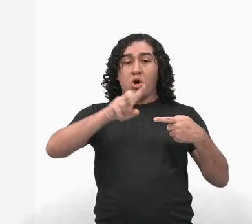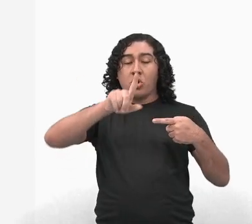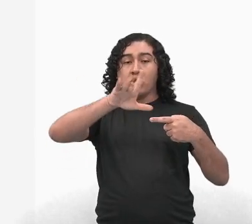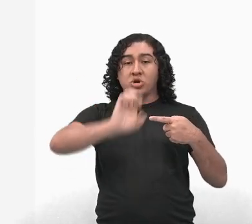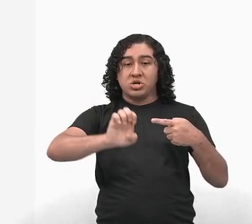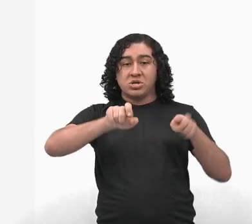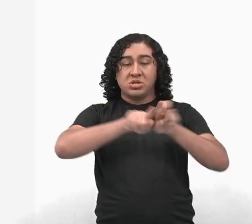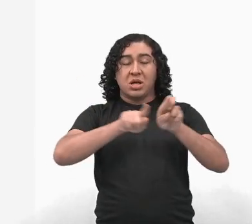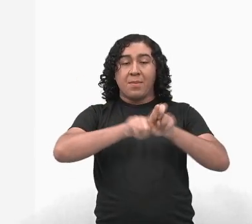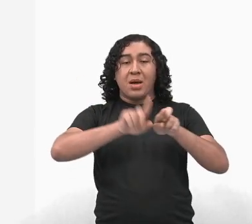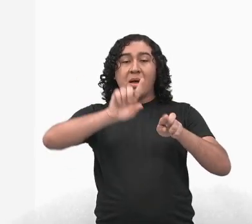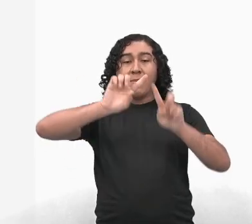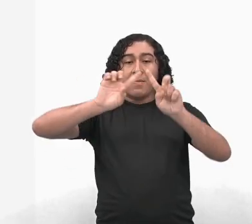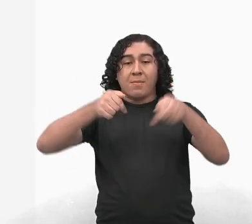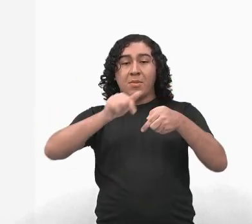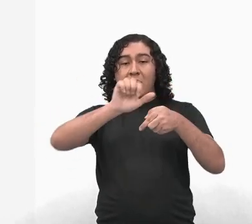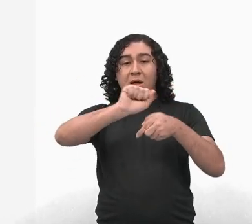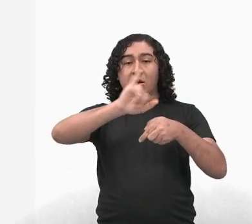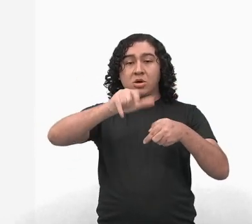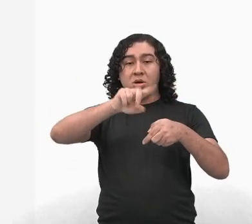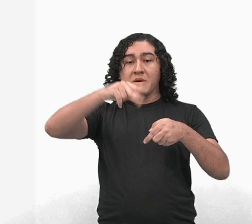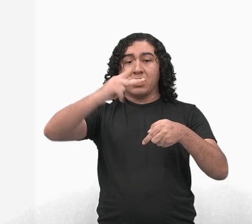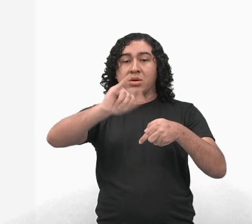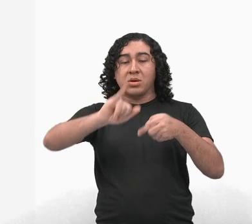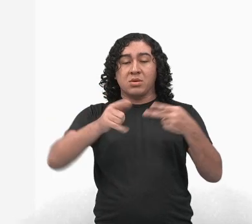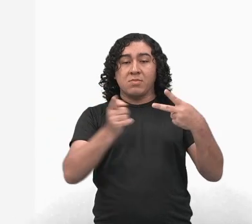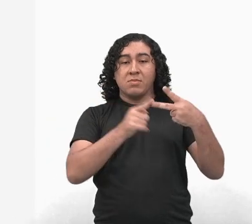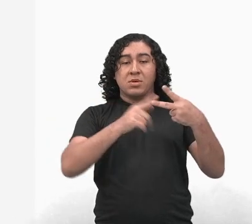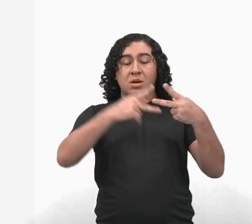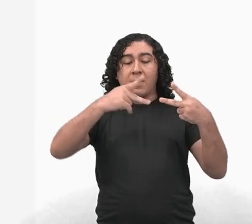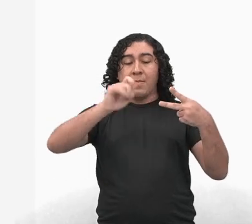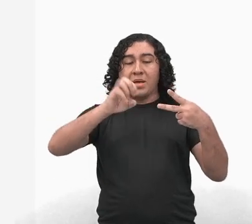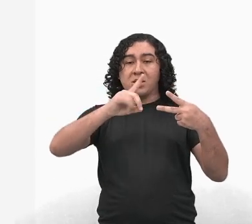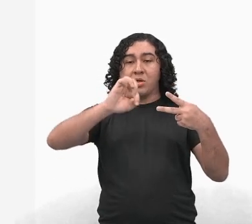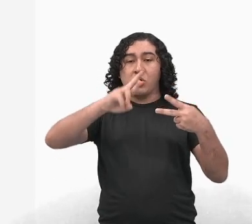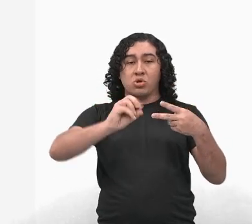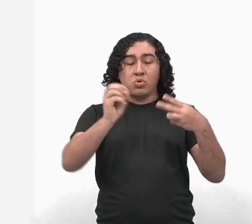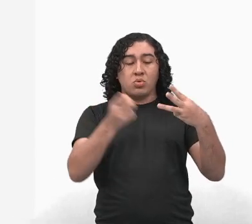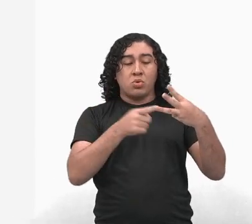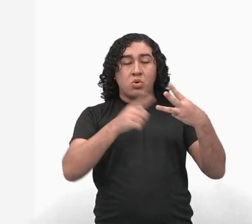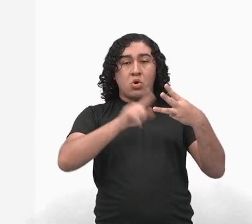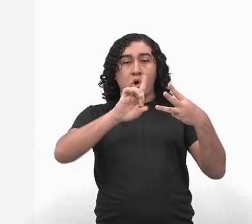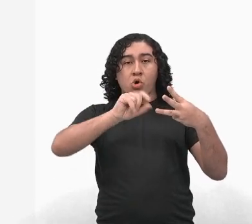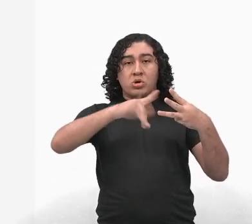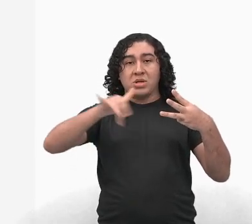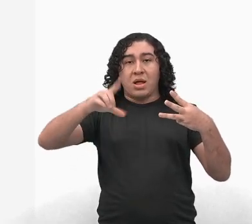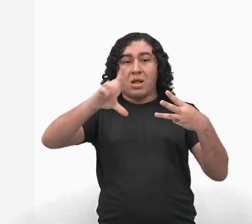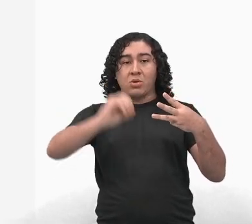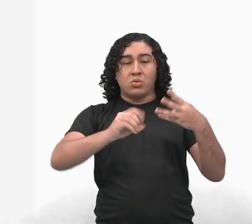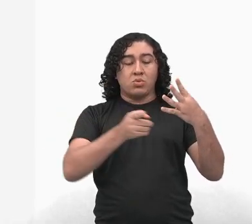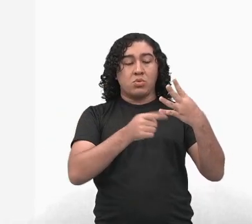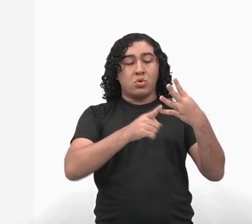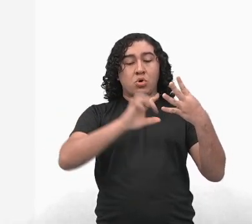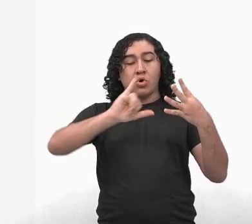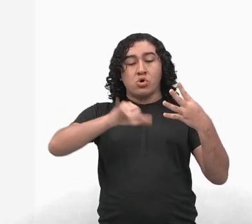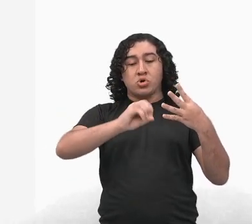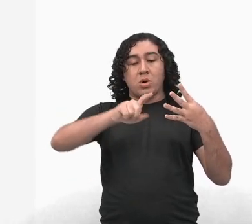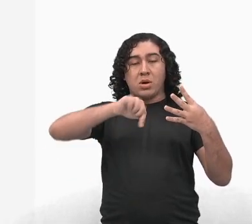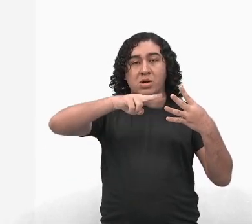conhecido como Jarri, Pedro, Gonçalo e Joaquim. Esses 4 foram executados por